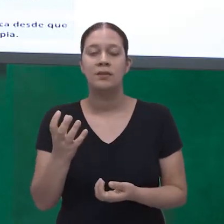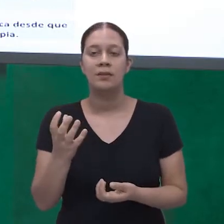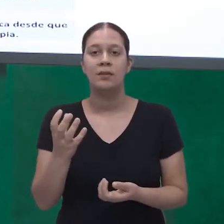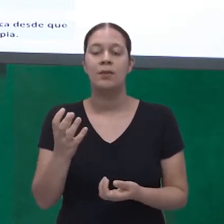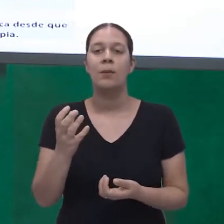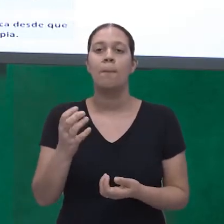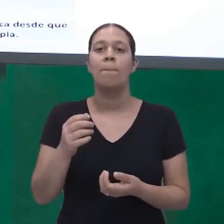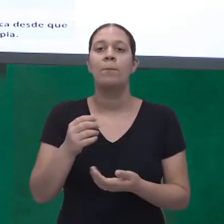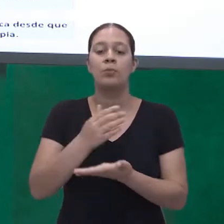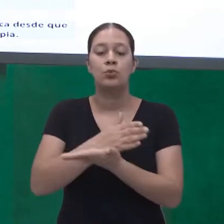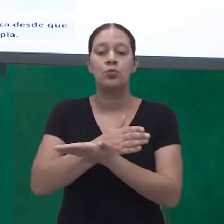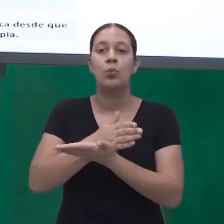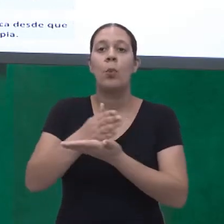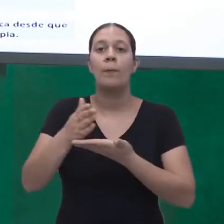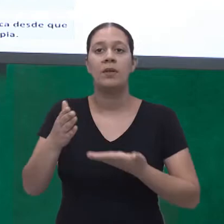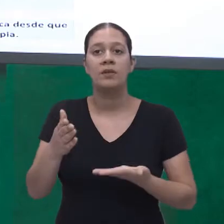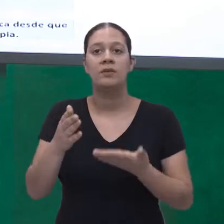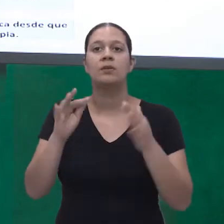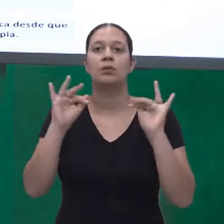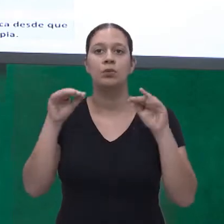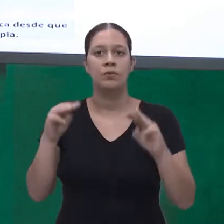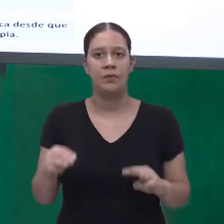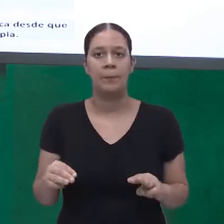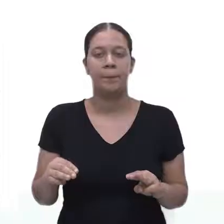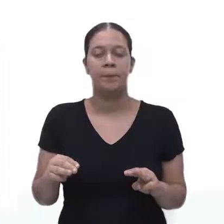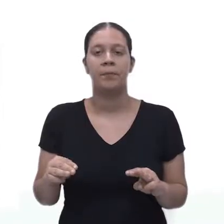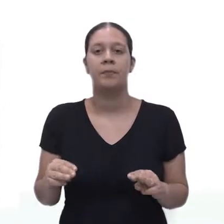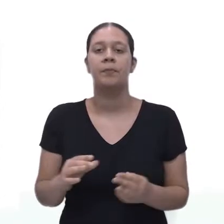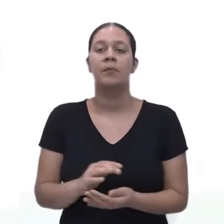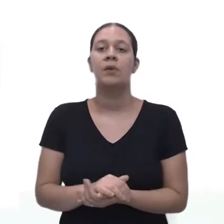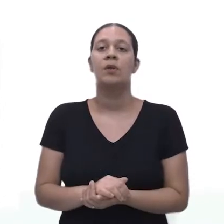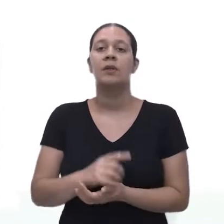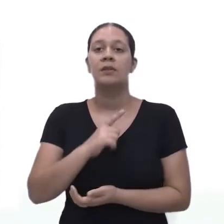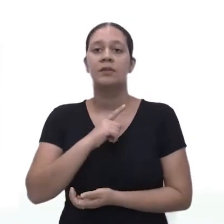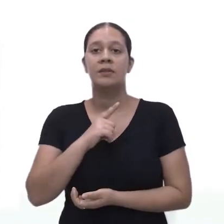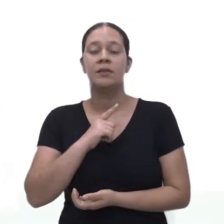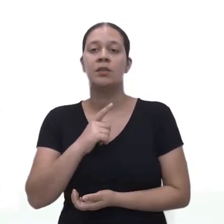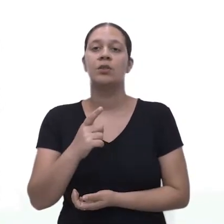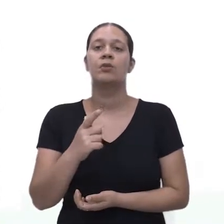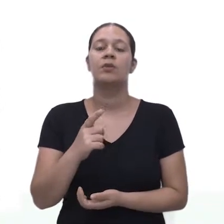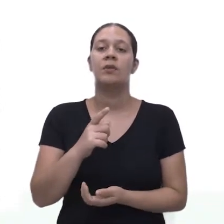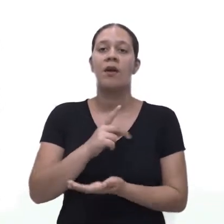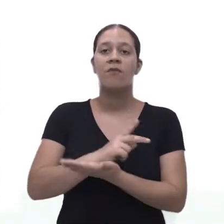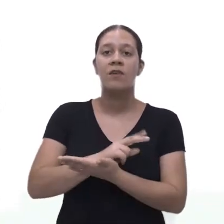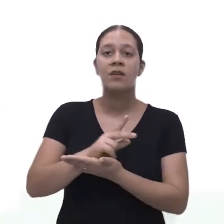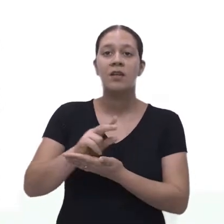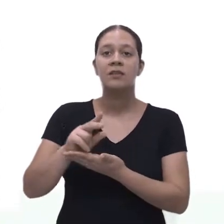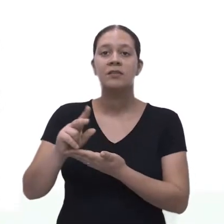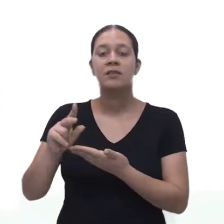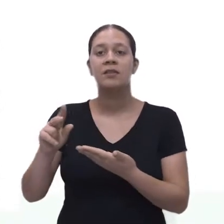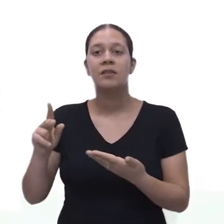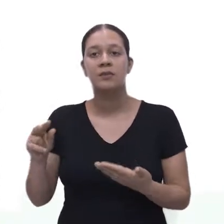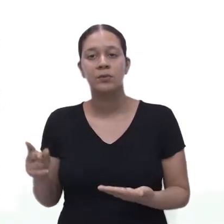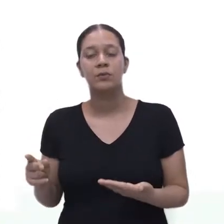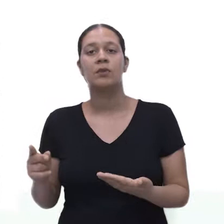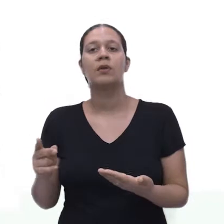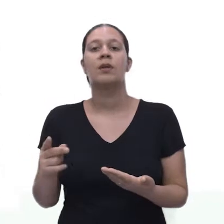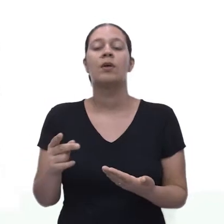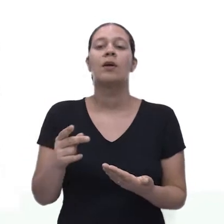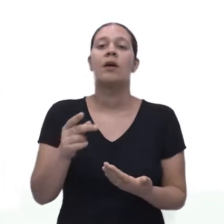apenas do estado inicial e do estado final. Temos que a variação de entalpia de uma